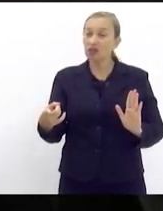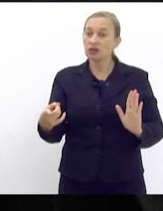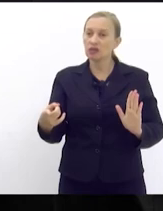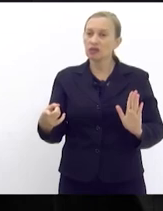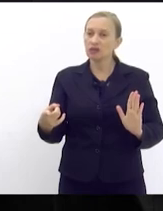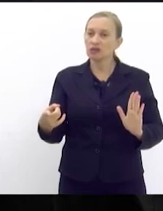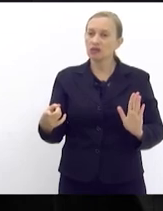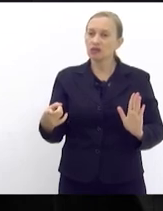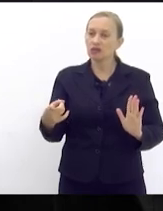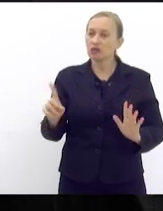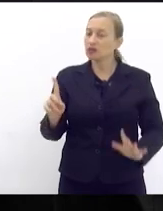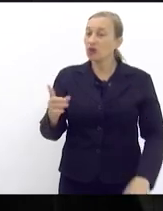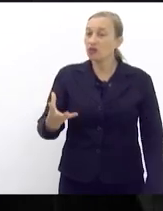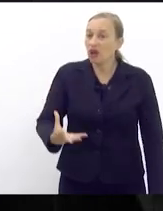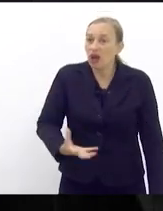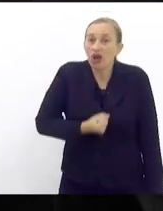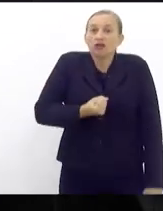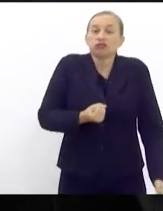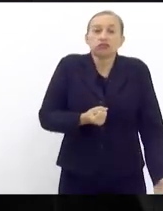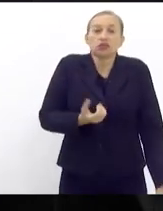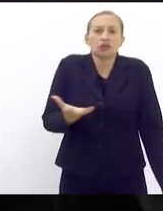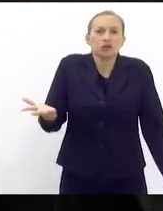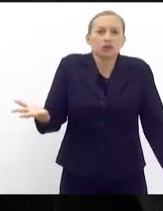não ficarem assustado